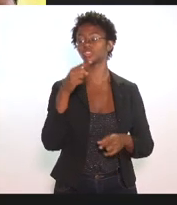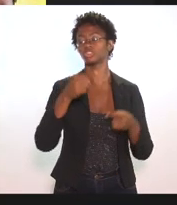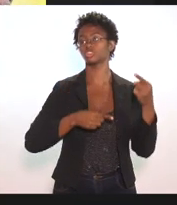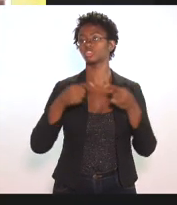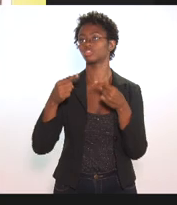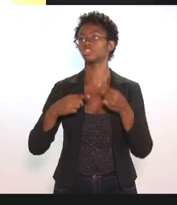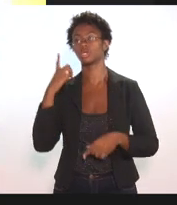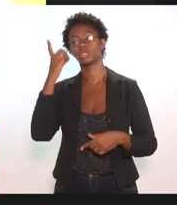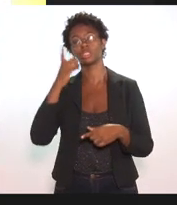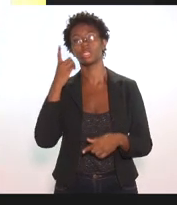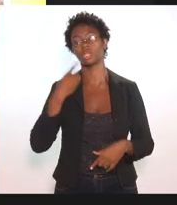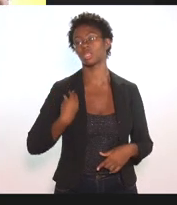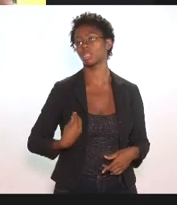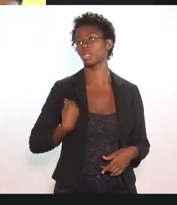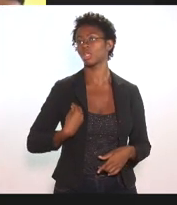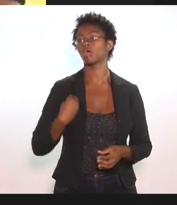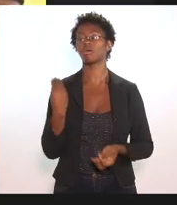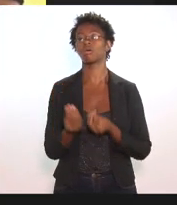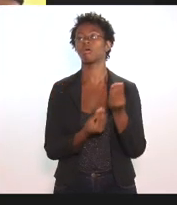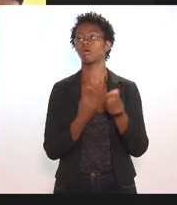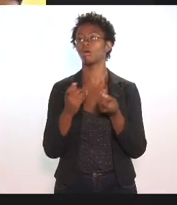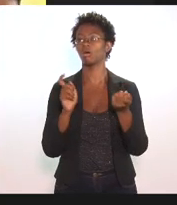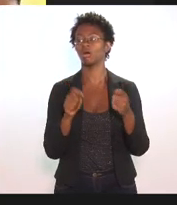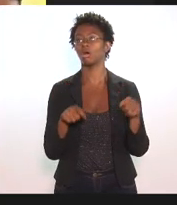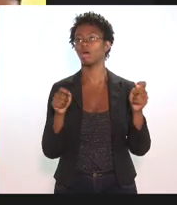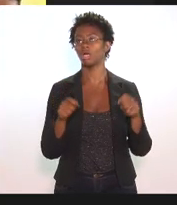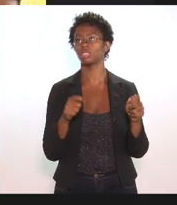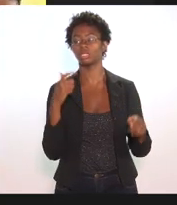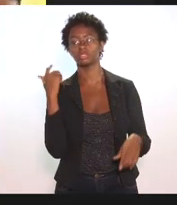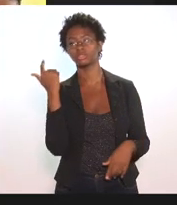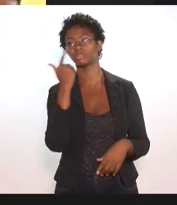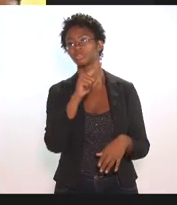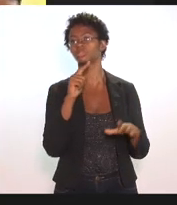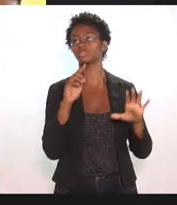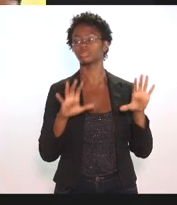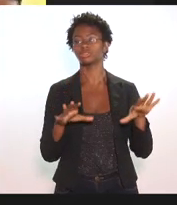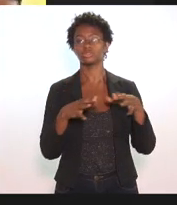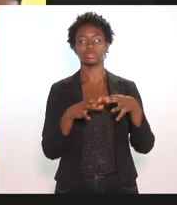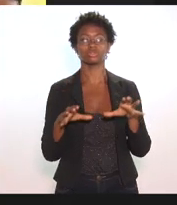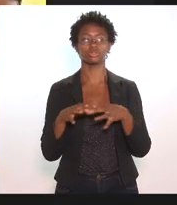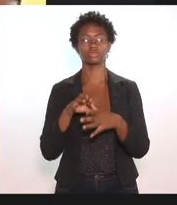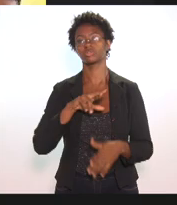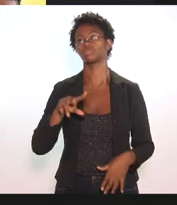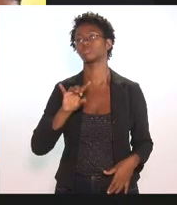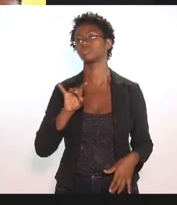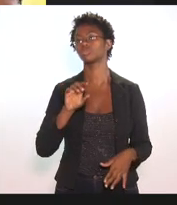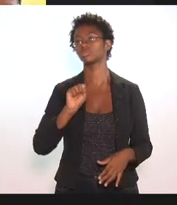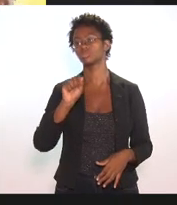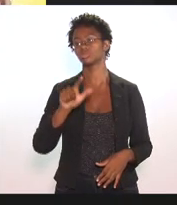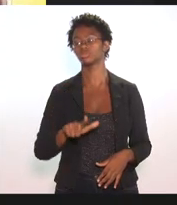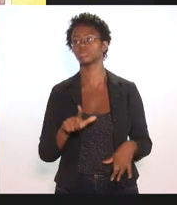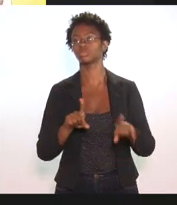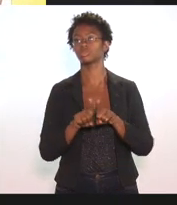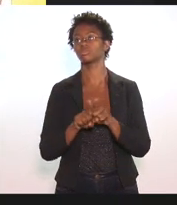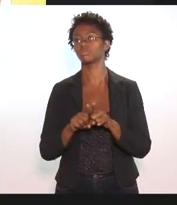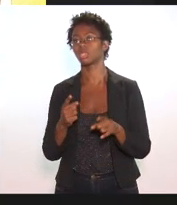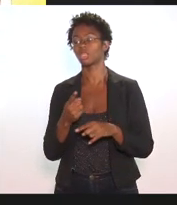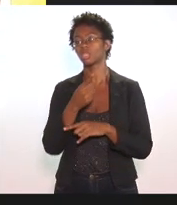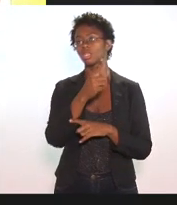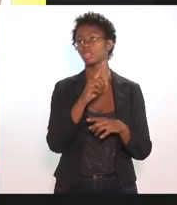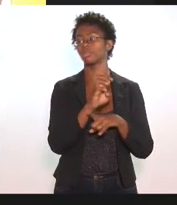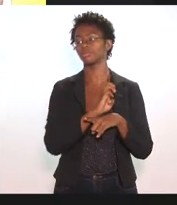entre os deputados de que forma nós poderíamos alcançar as comunidades, não só da Zona Sul, mas do interior do Estado, das diversas